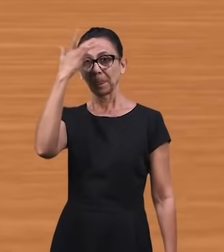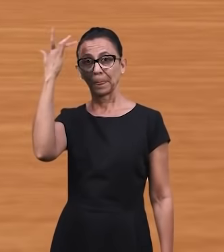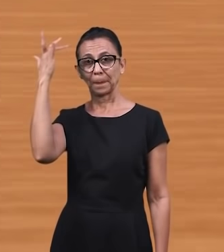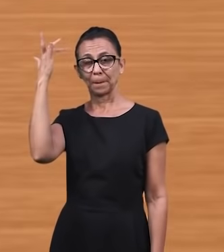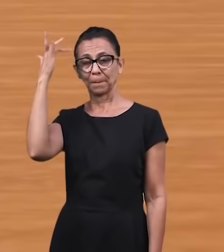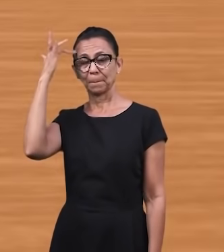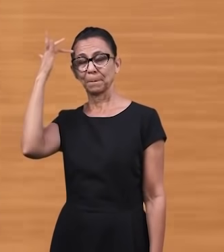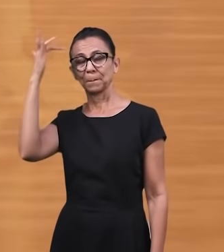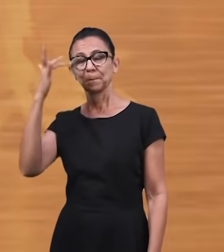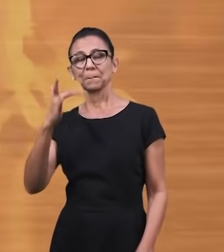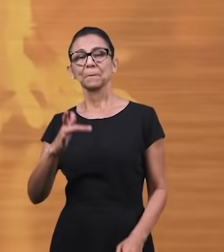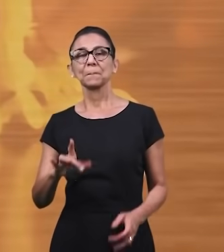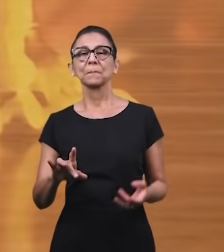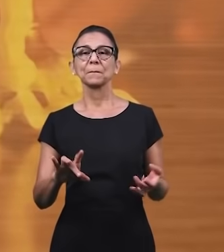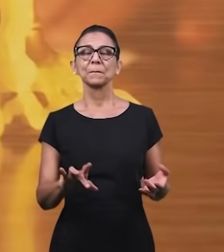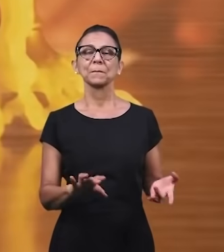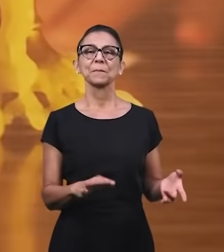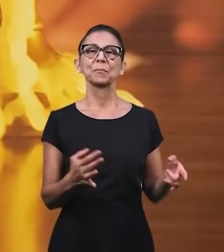vem.